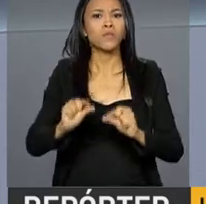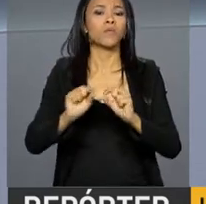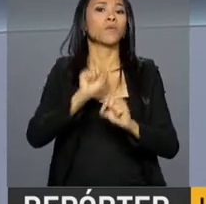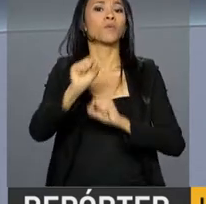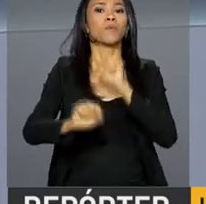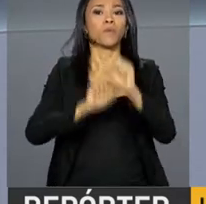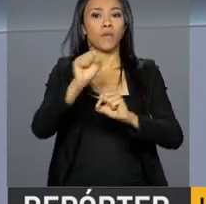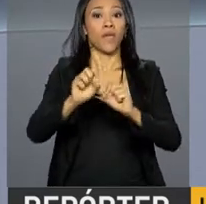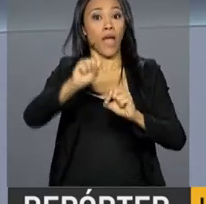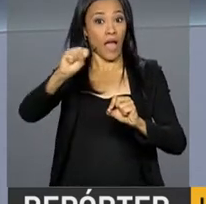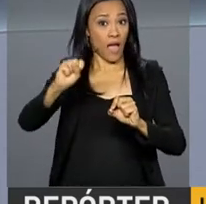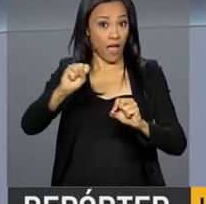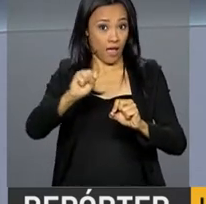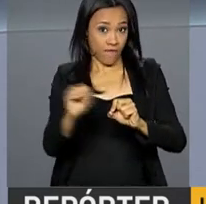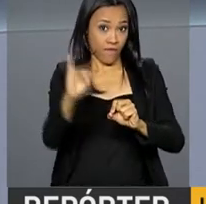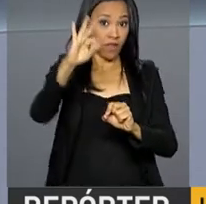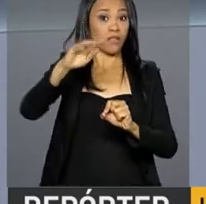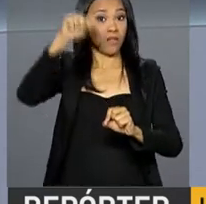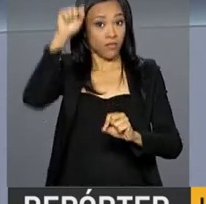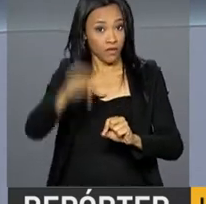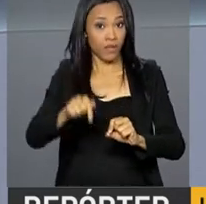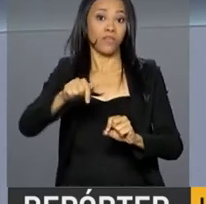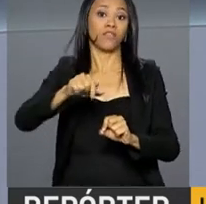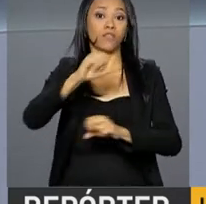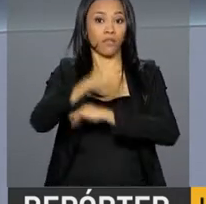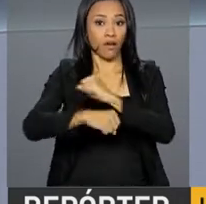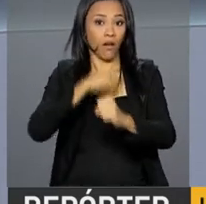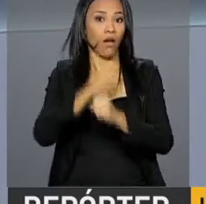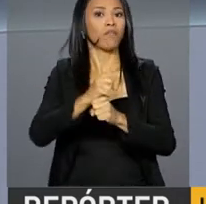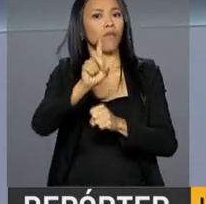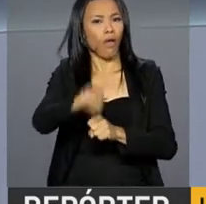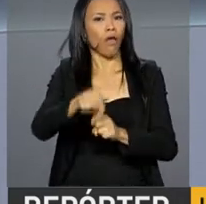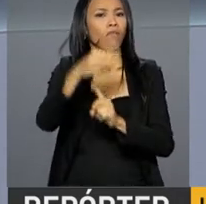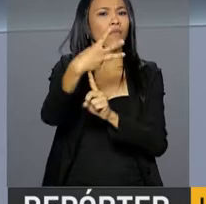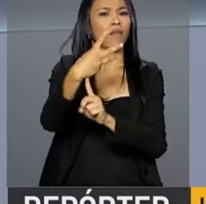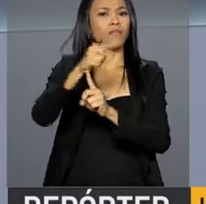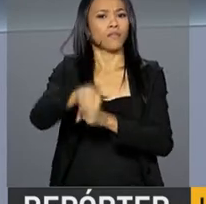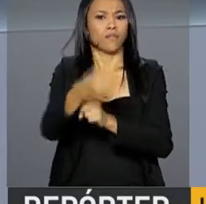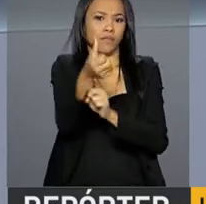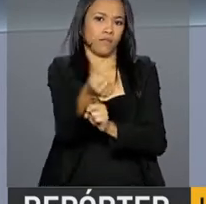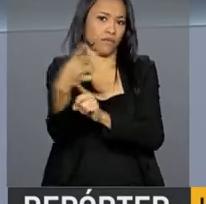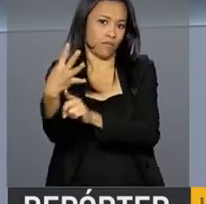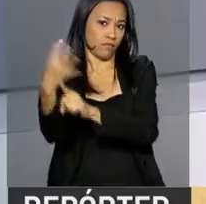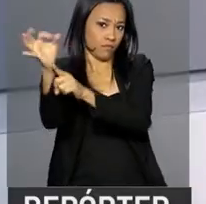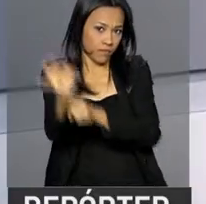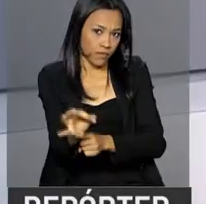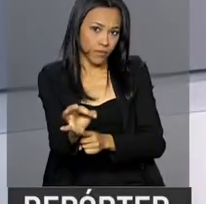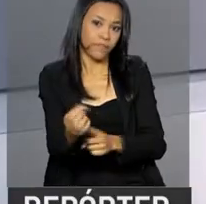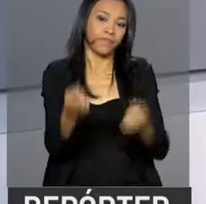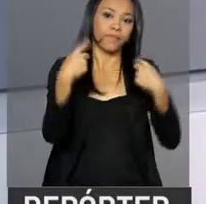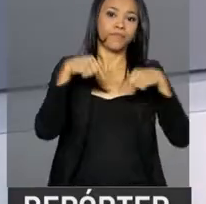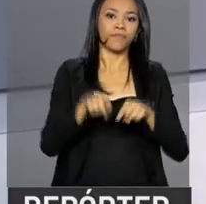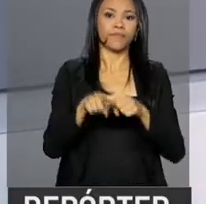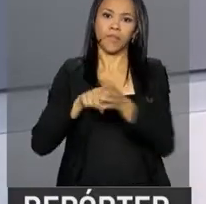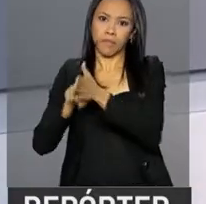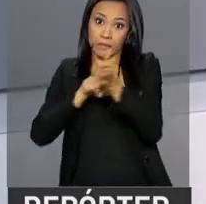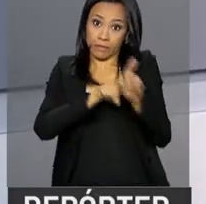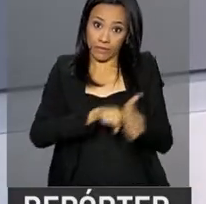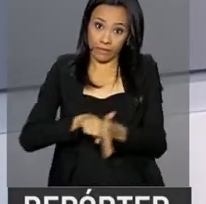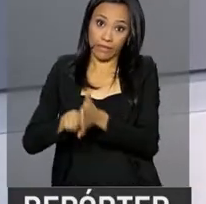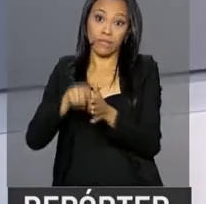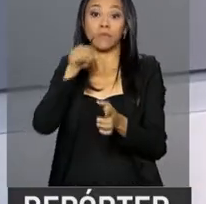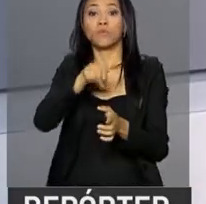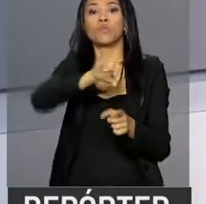para a inflação oficial deste ano que deve ficar em 3,64 por cento pelas estimativas da taxa